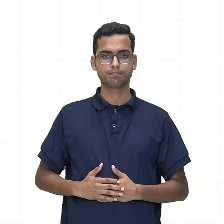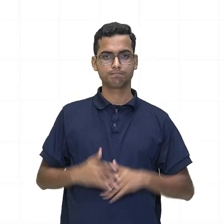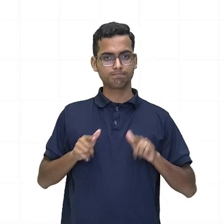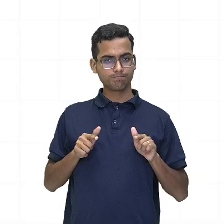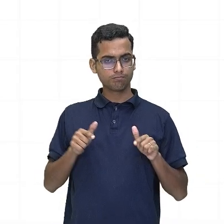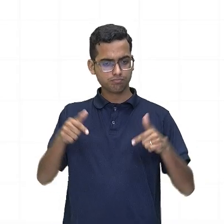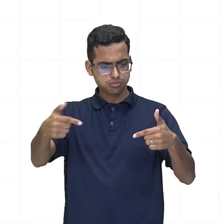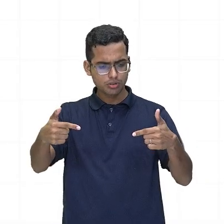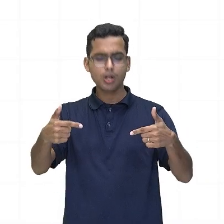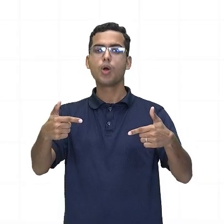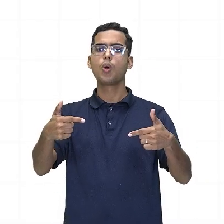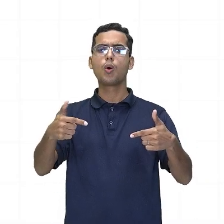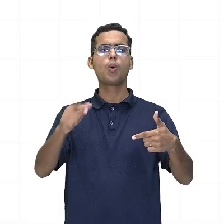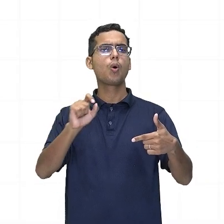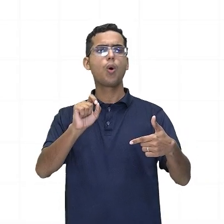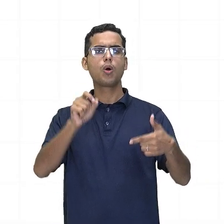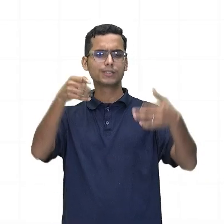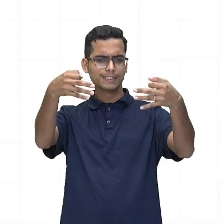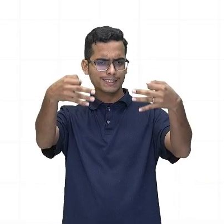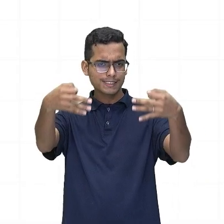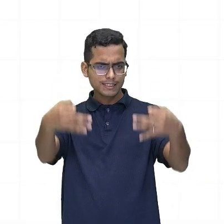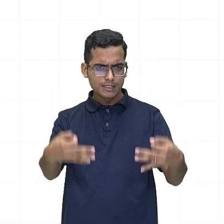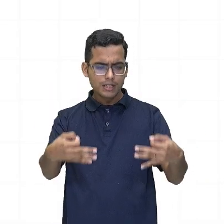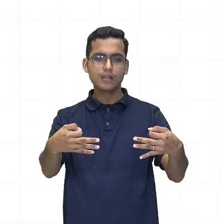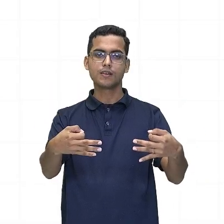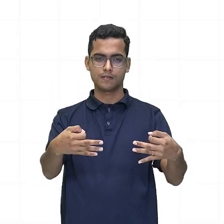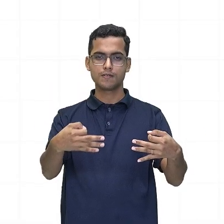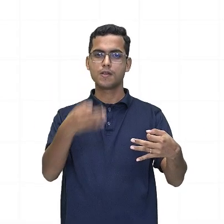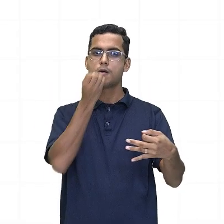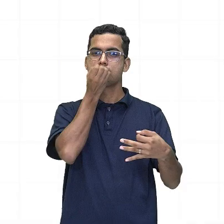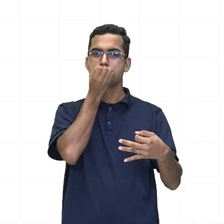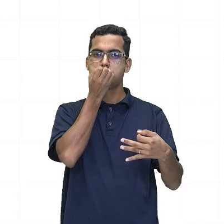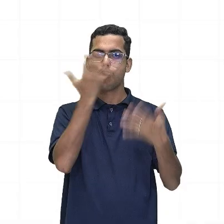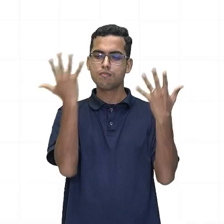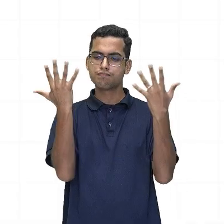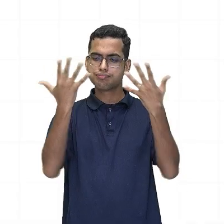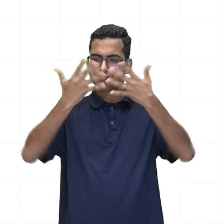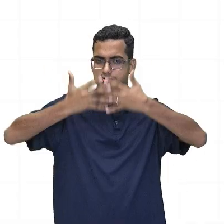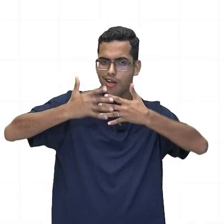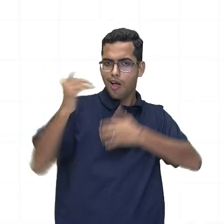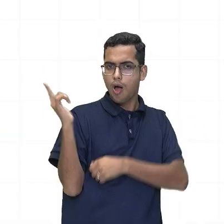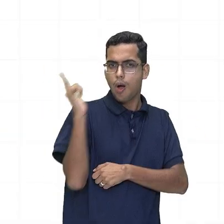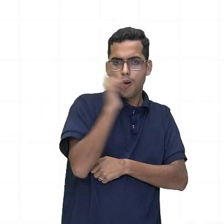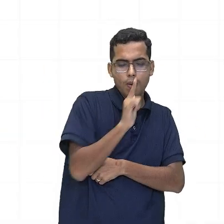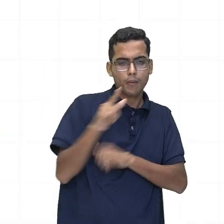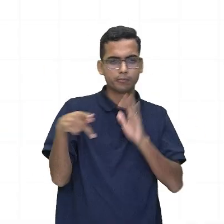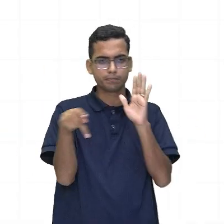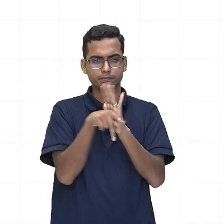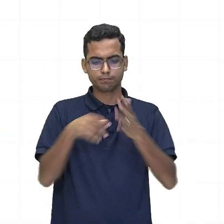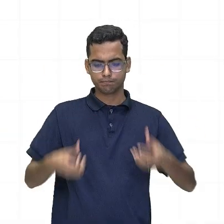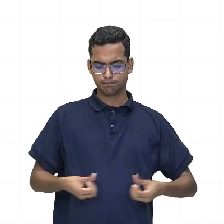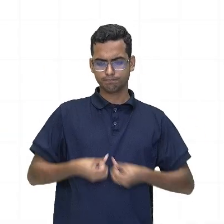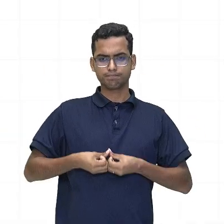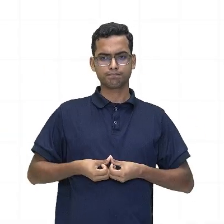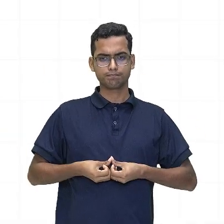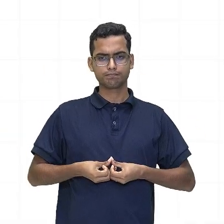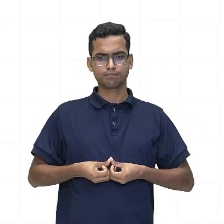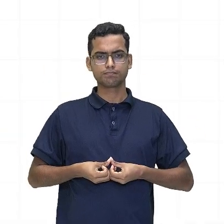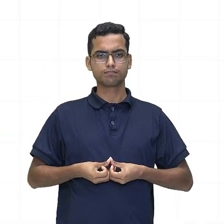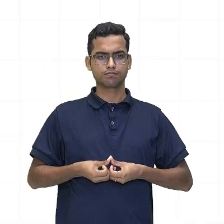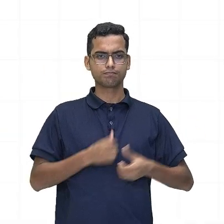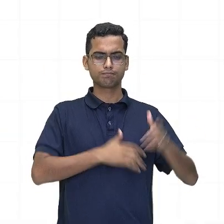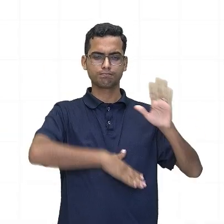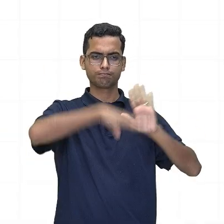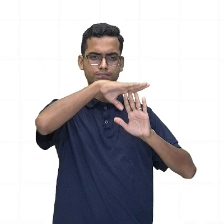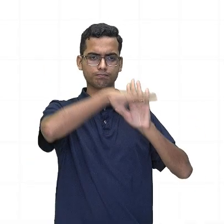forma correta, de forma harmoniosa, seguindo para o budista os ensinamentos do